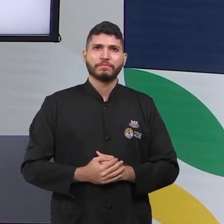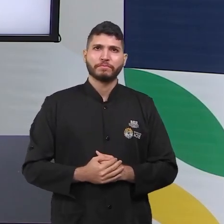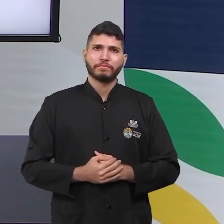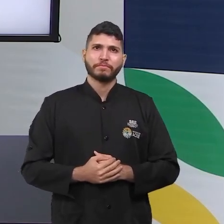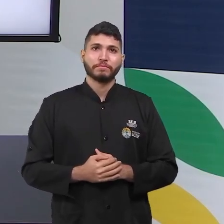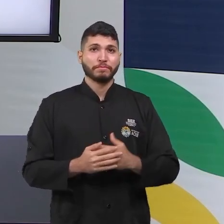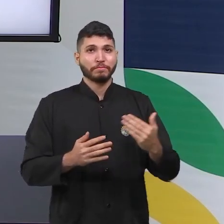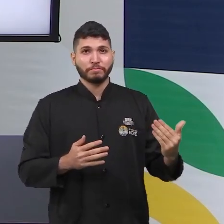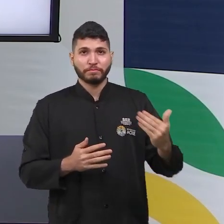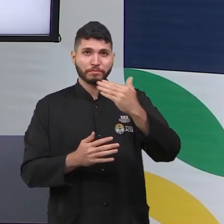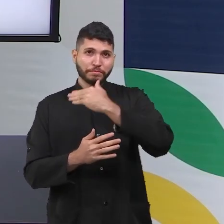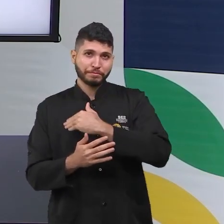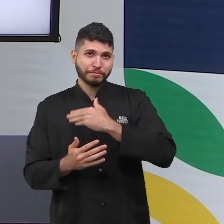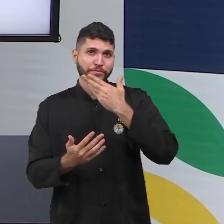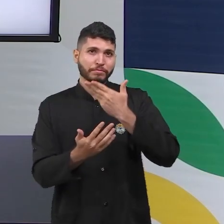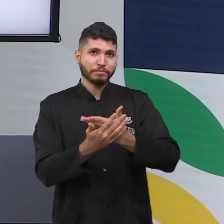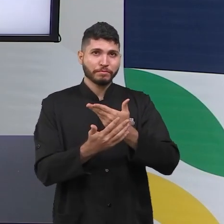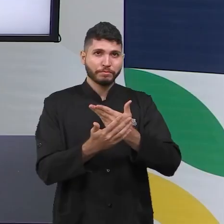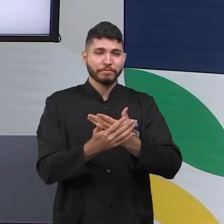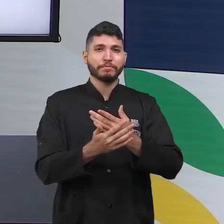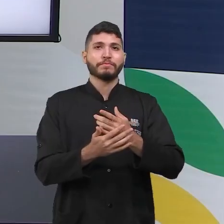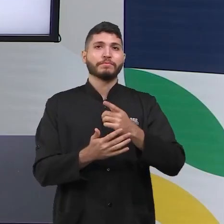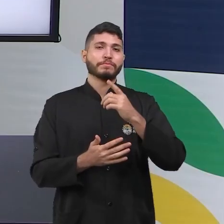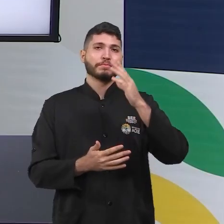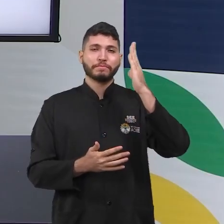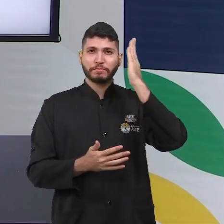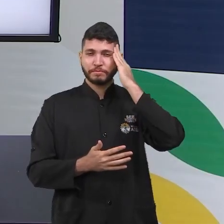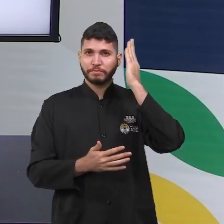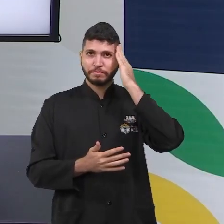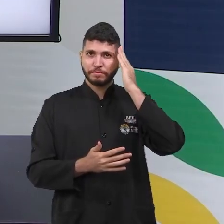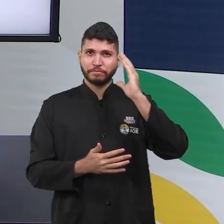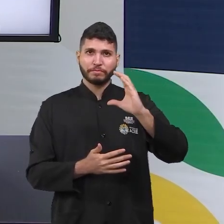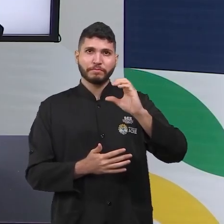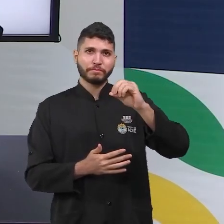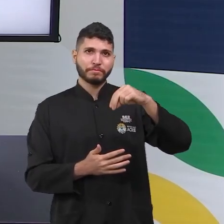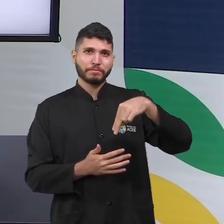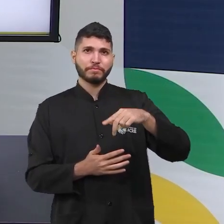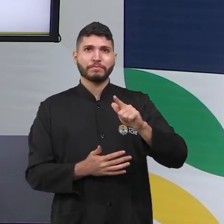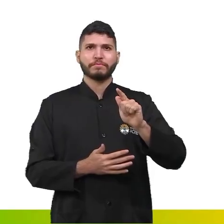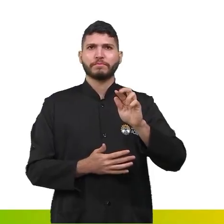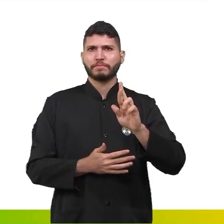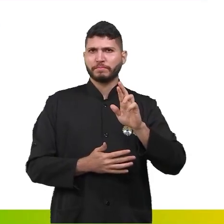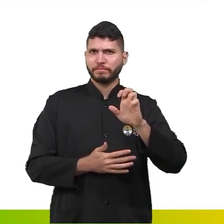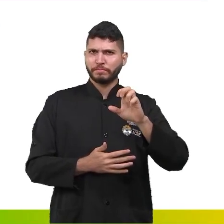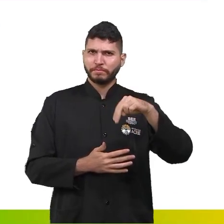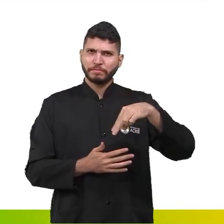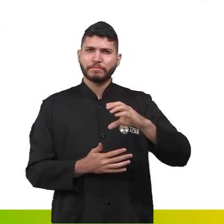tempo, vamos entender congruência de triângulos. Vamos lá.